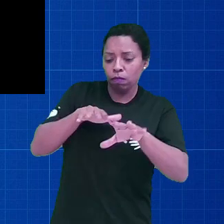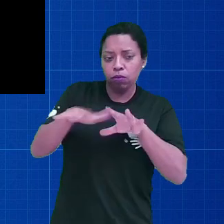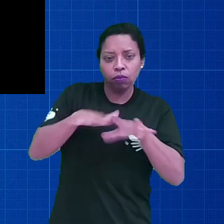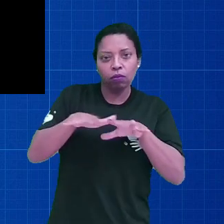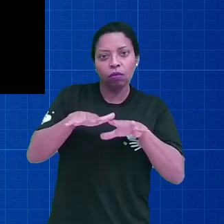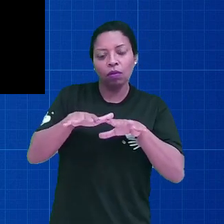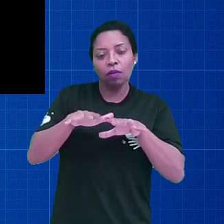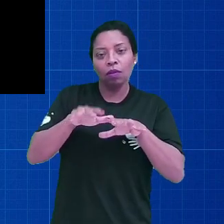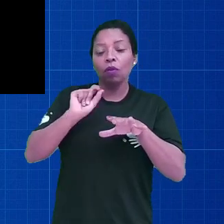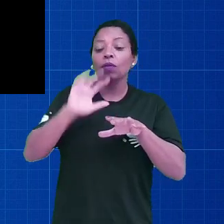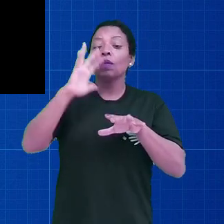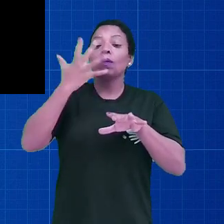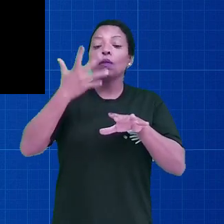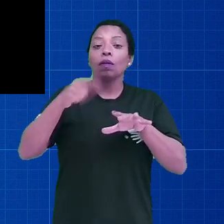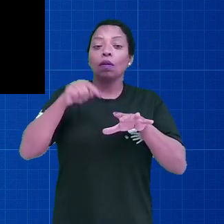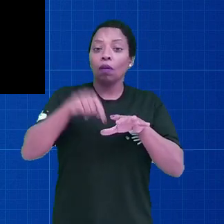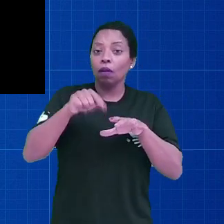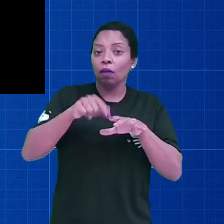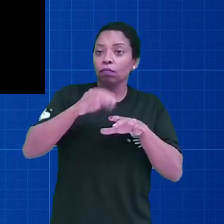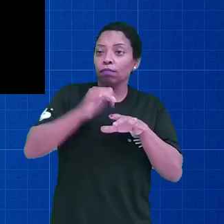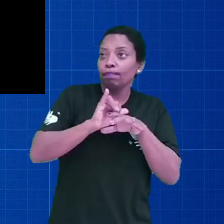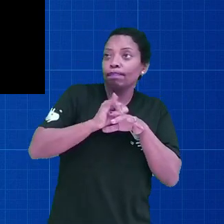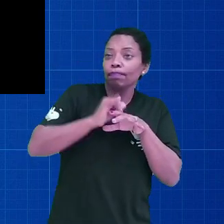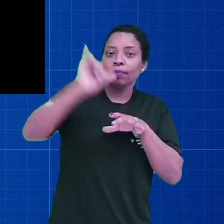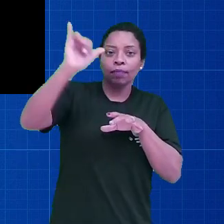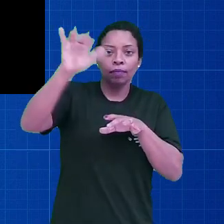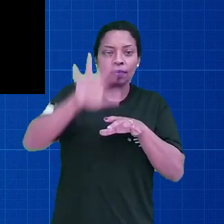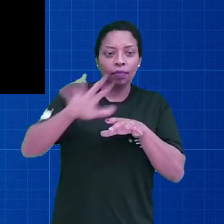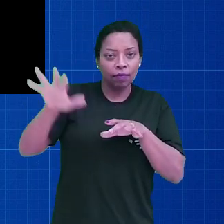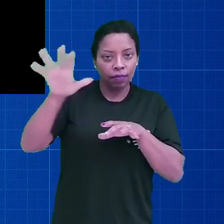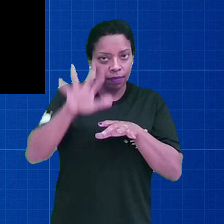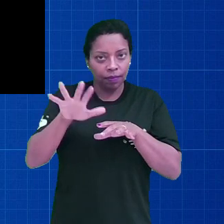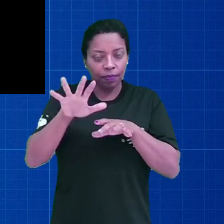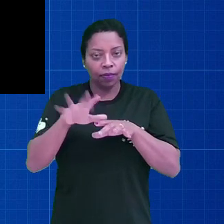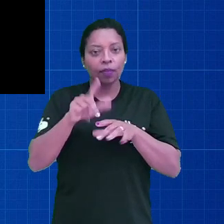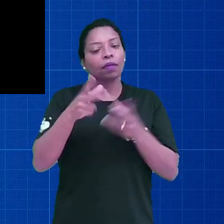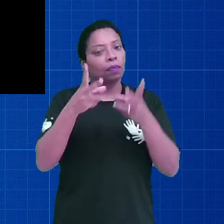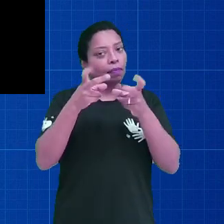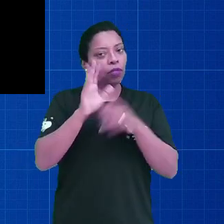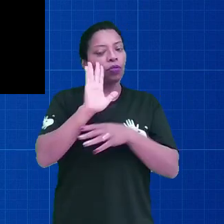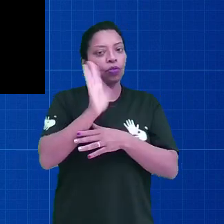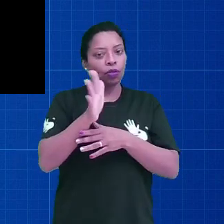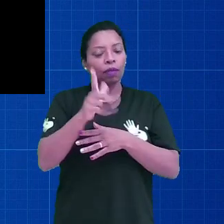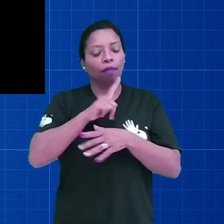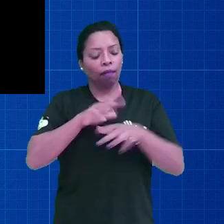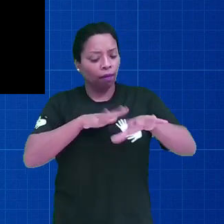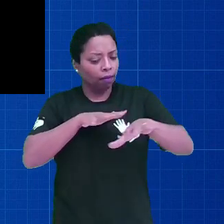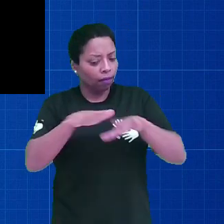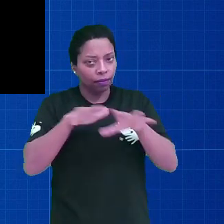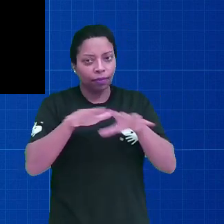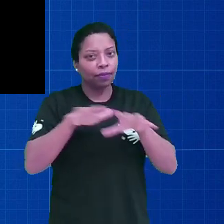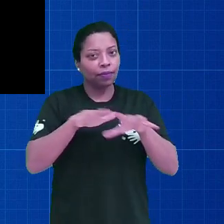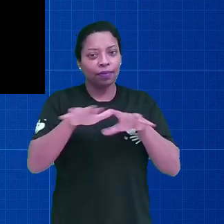a movimentação de placas tectônicas, isso a gente vê lá principalmente em física, essa movimentação